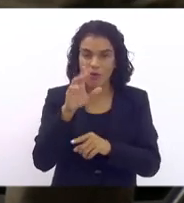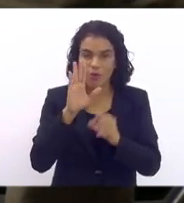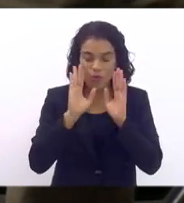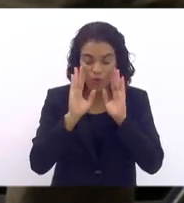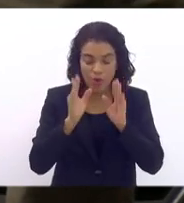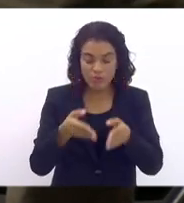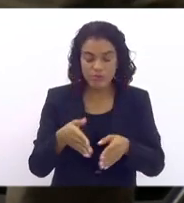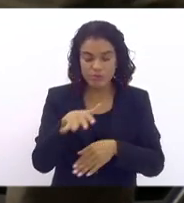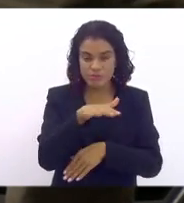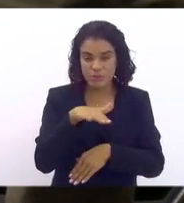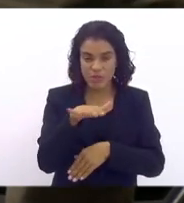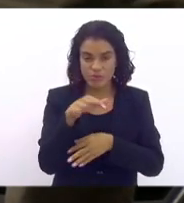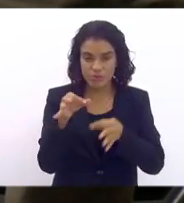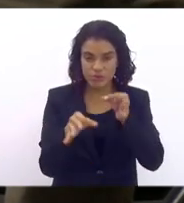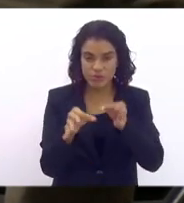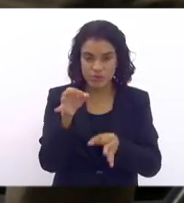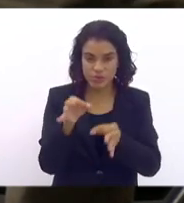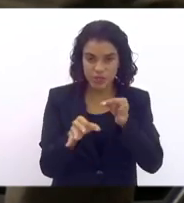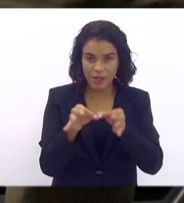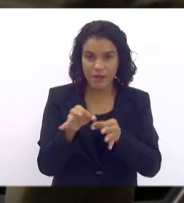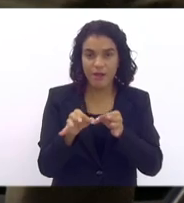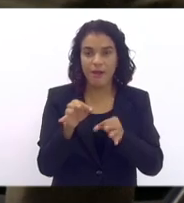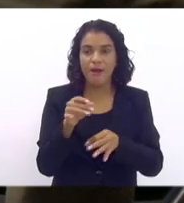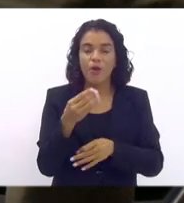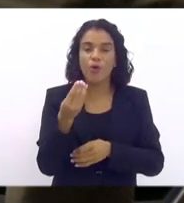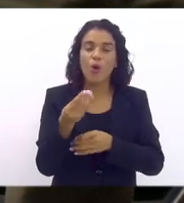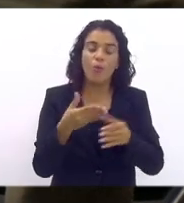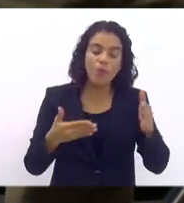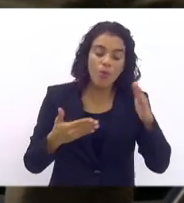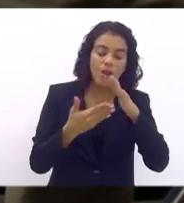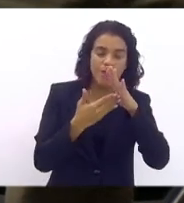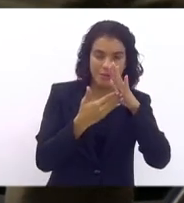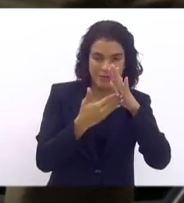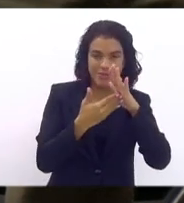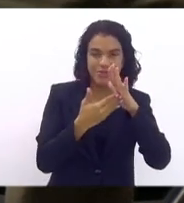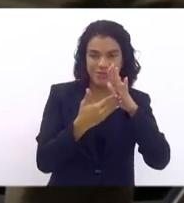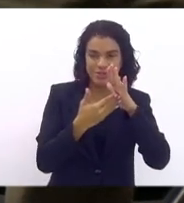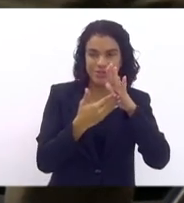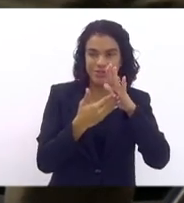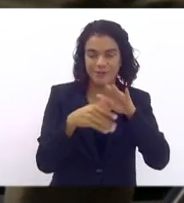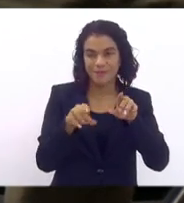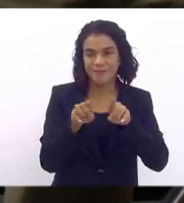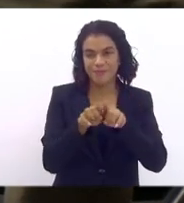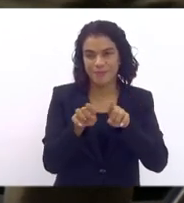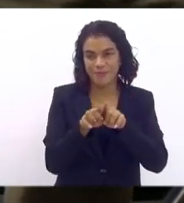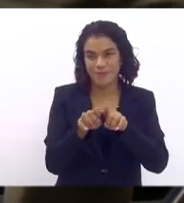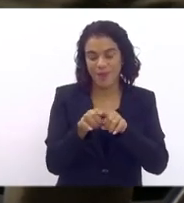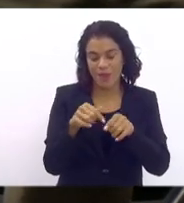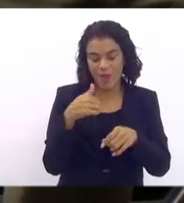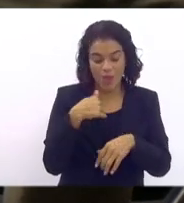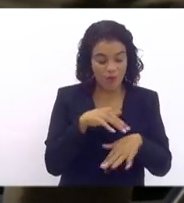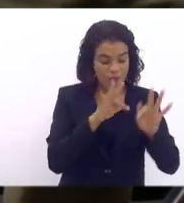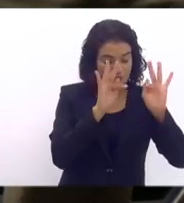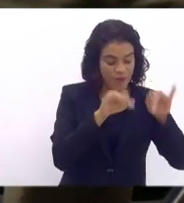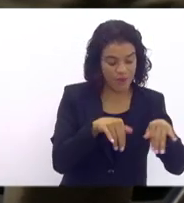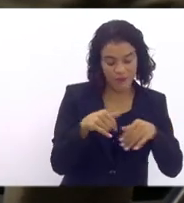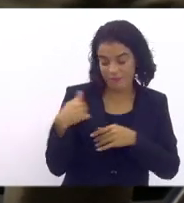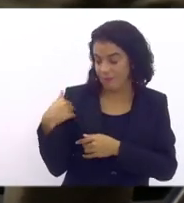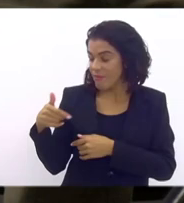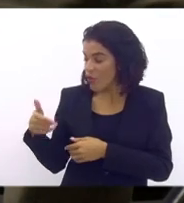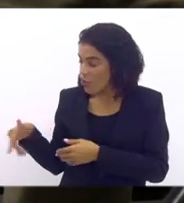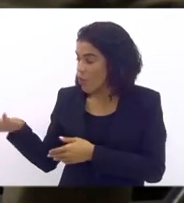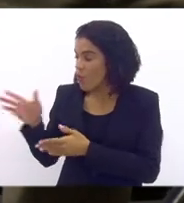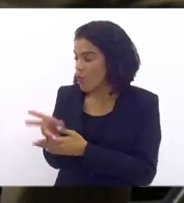questão jurisdicional né quem vai até onde Como vai E o jogo do aqui eu acaba que vai você é complexo é uma zona